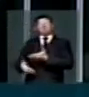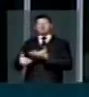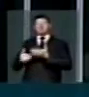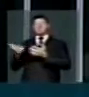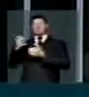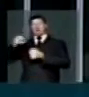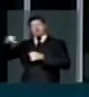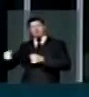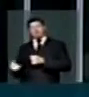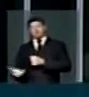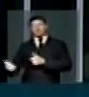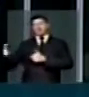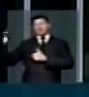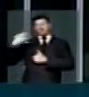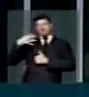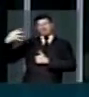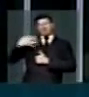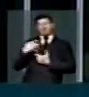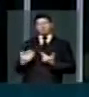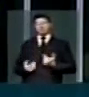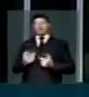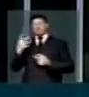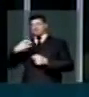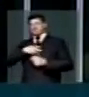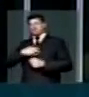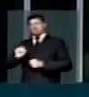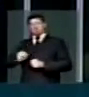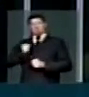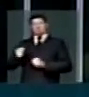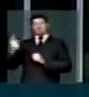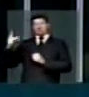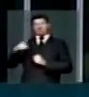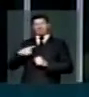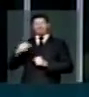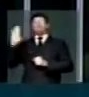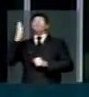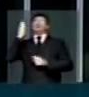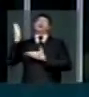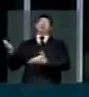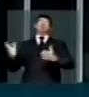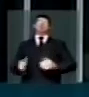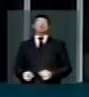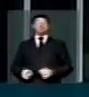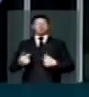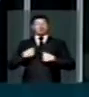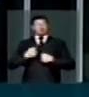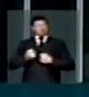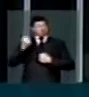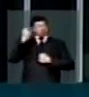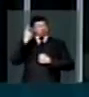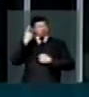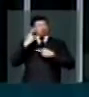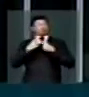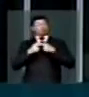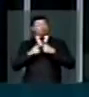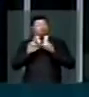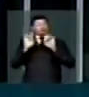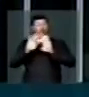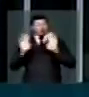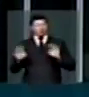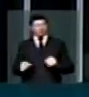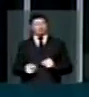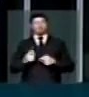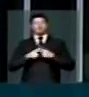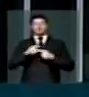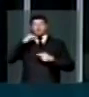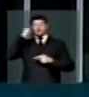oportunismo demonstrar um falso sentimento de indignação. O que me causa estranheza, senhor presidente, nobres colegas,